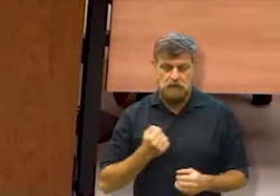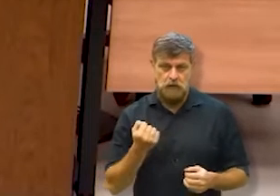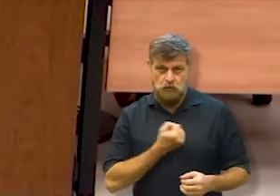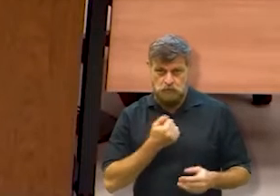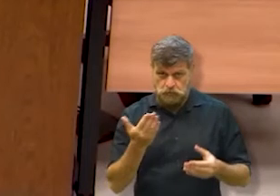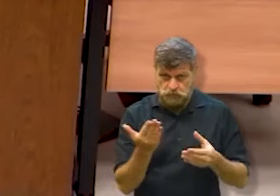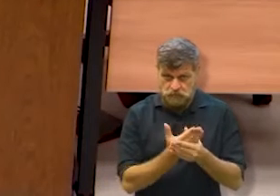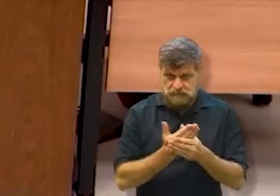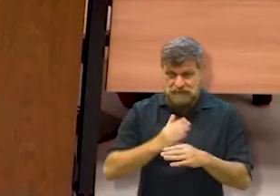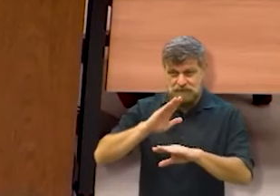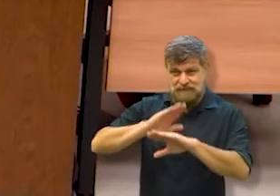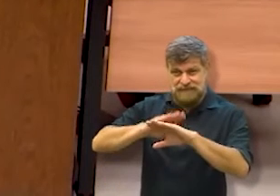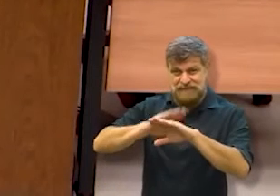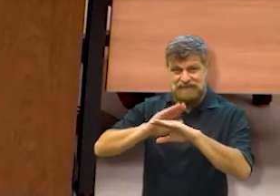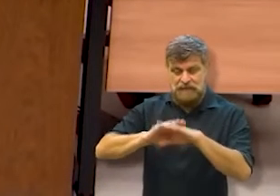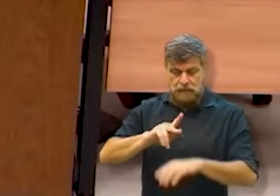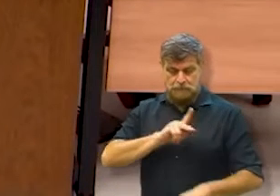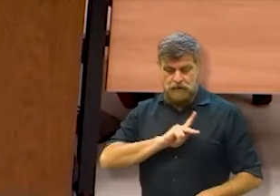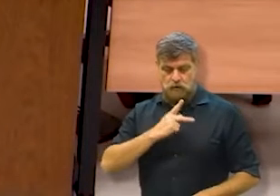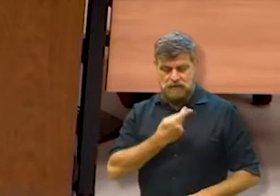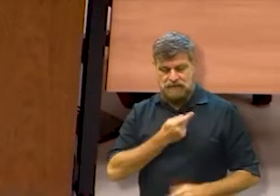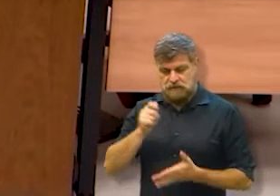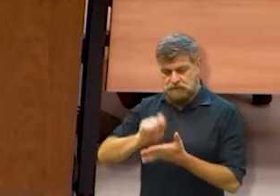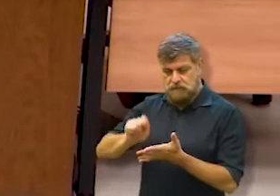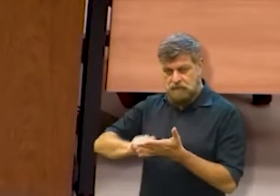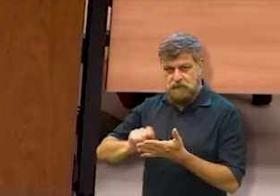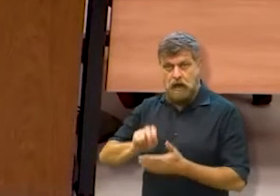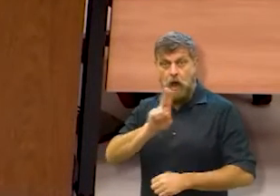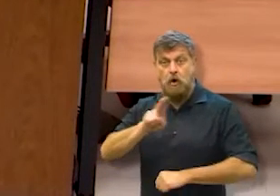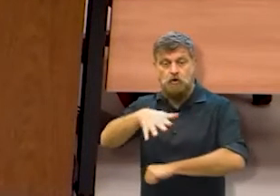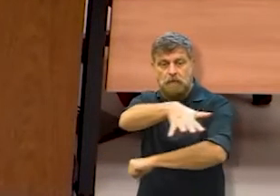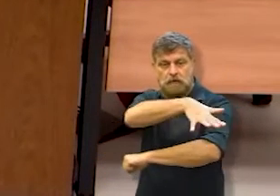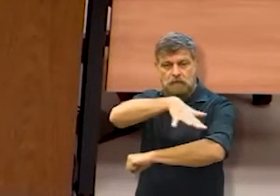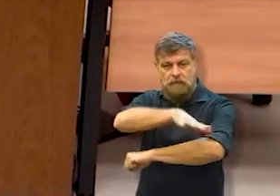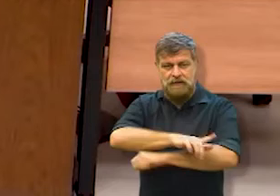processo 233244, de autoria do senhor Paulo Haddad, que